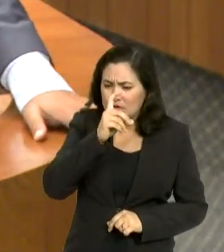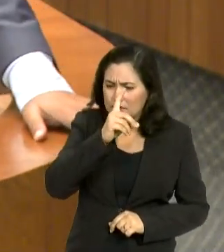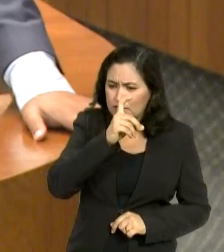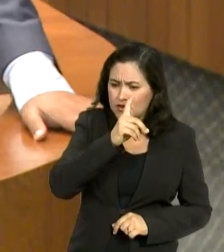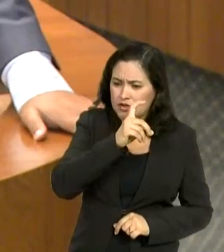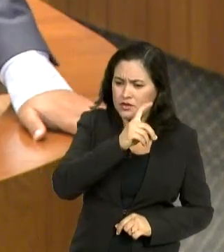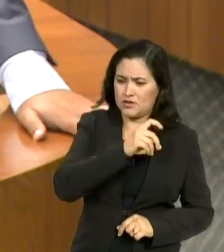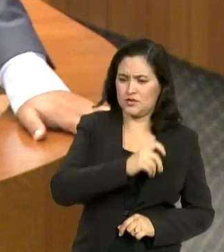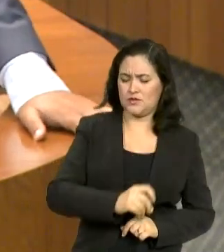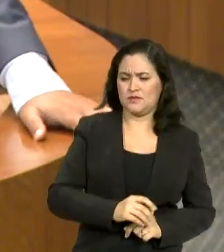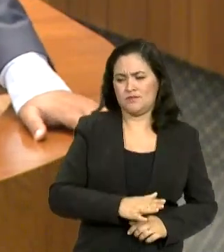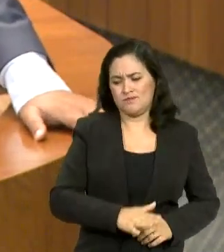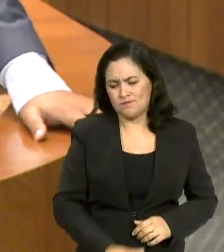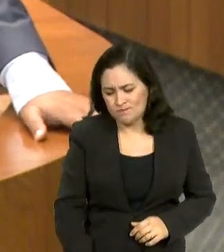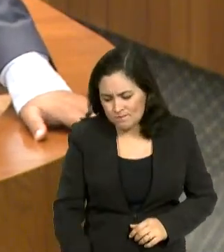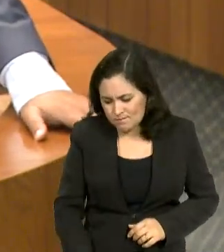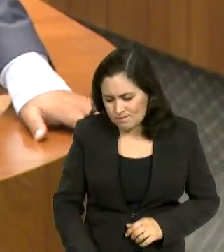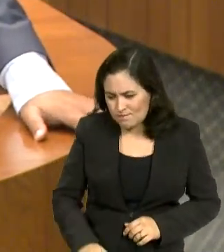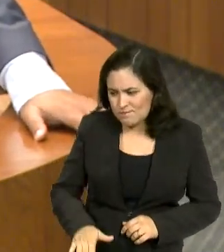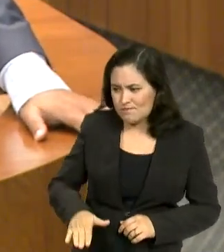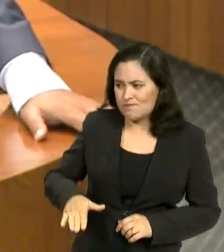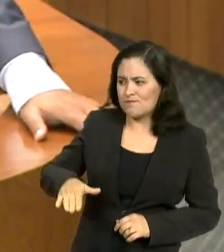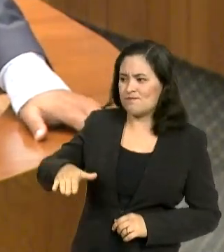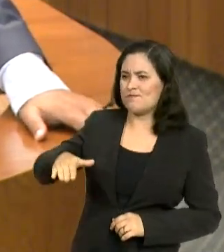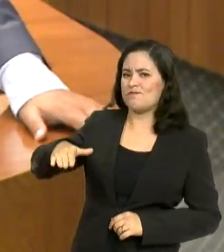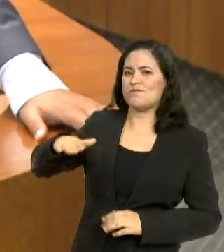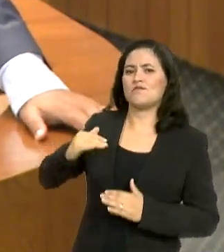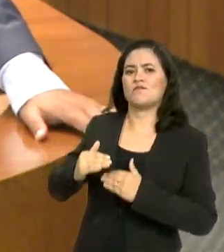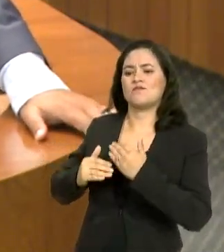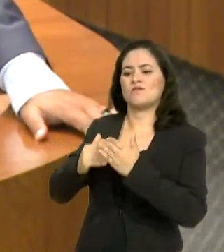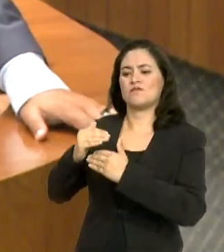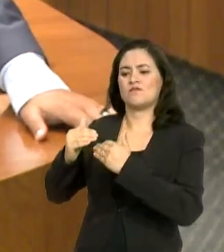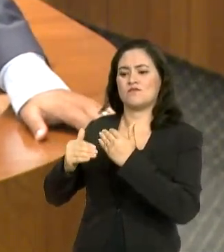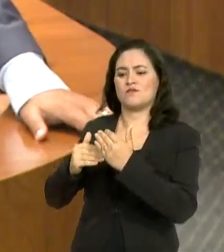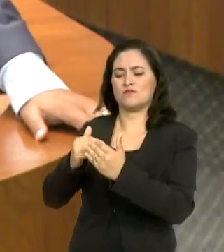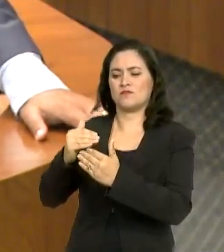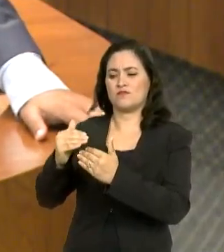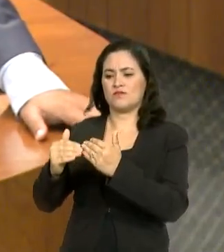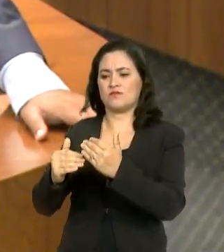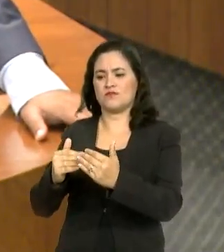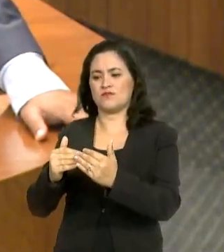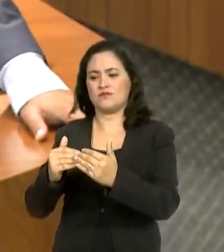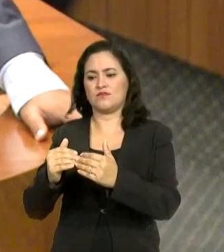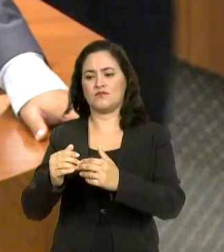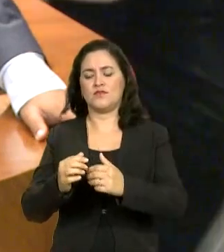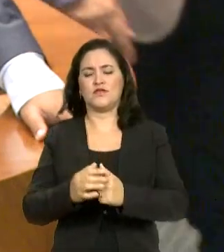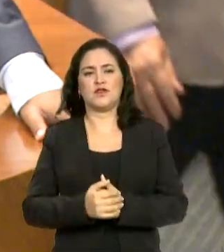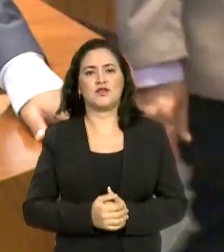quem veio de onde só a fé e os sonhos alcançam,